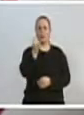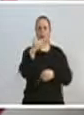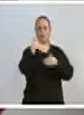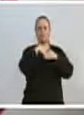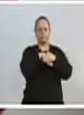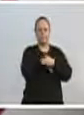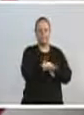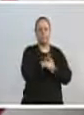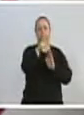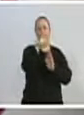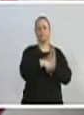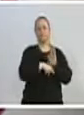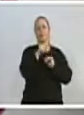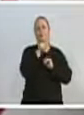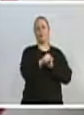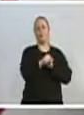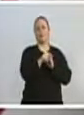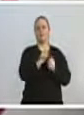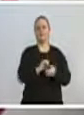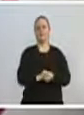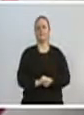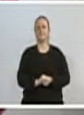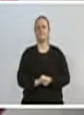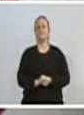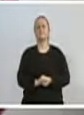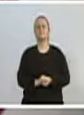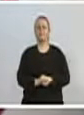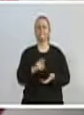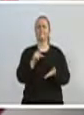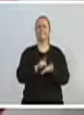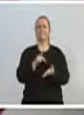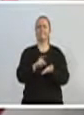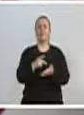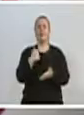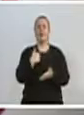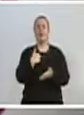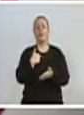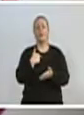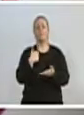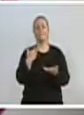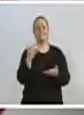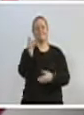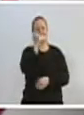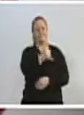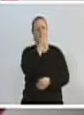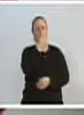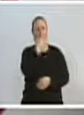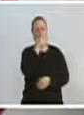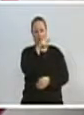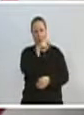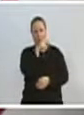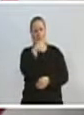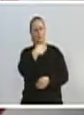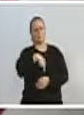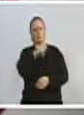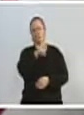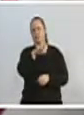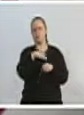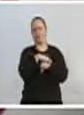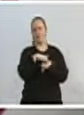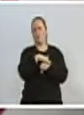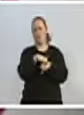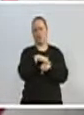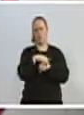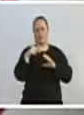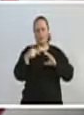dele, e sou obrigado a defender o vereador Ians Mantel, que é o relator da CCJ, dizer o vereador Beck que não precisa conversar com cúpula, não, essa